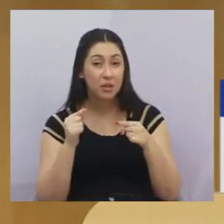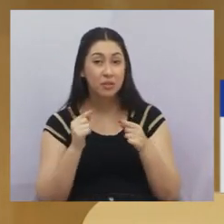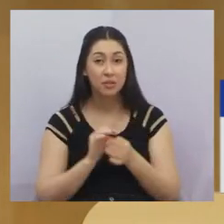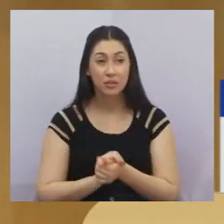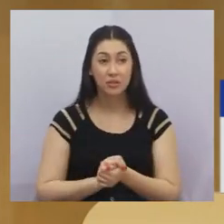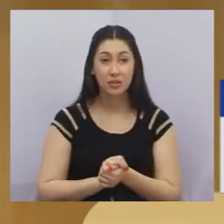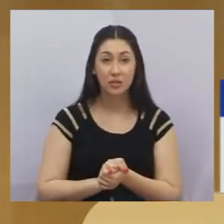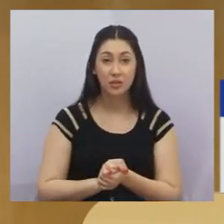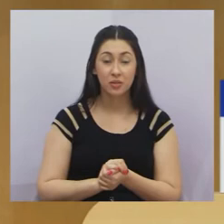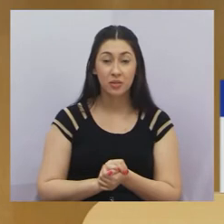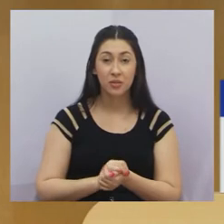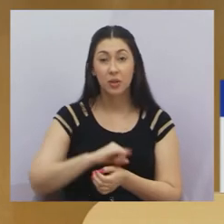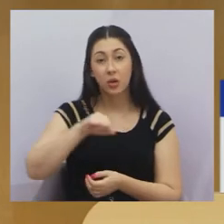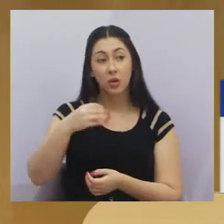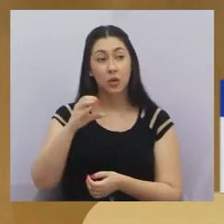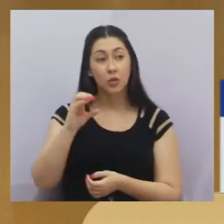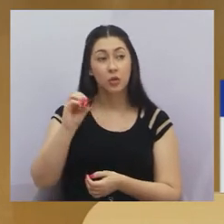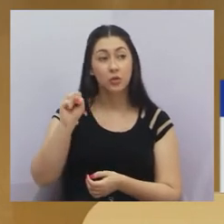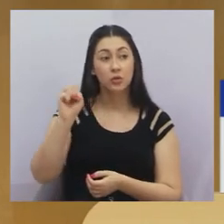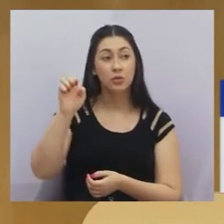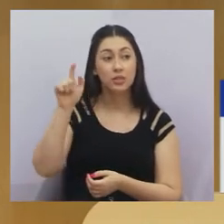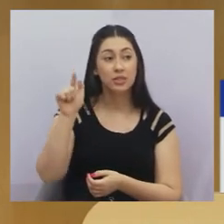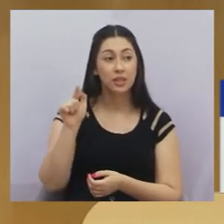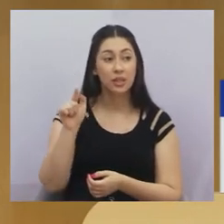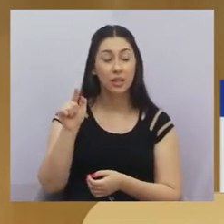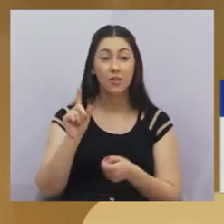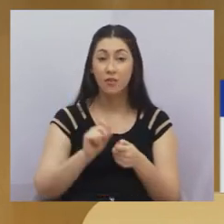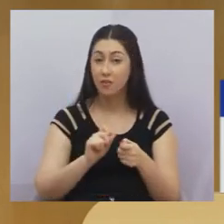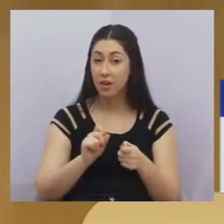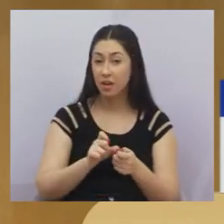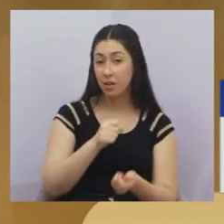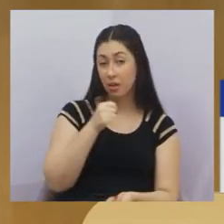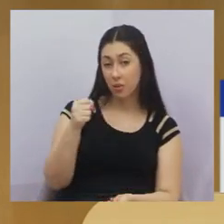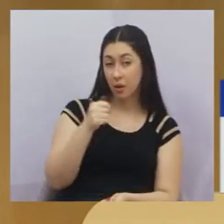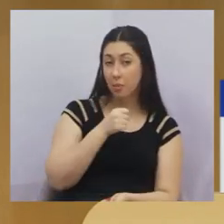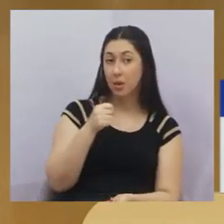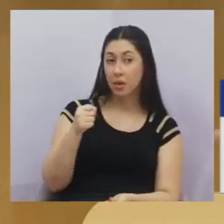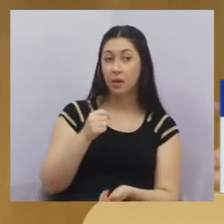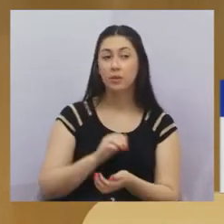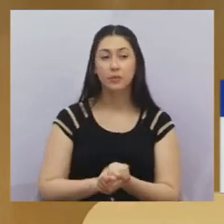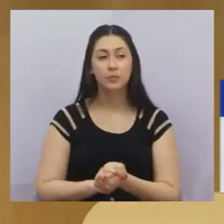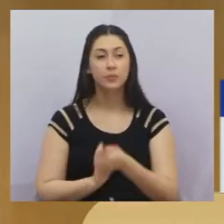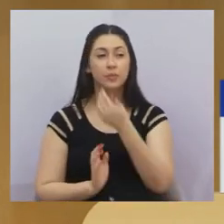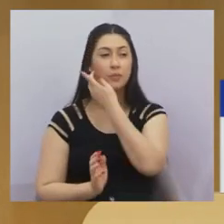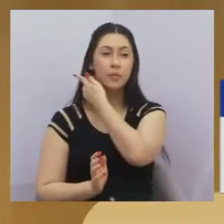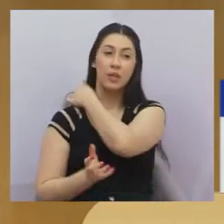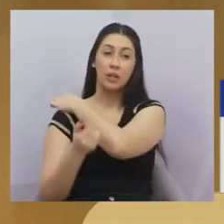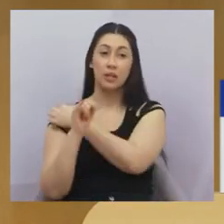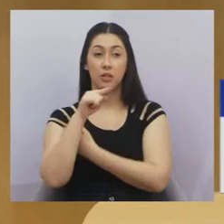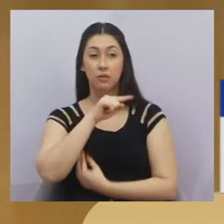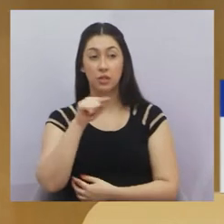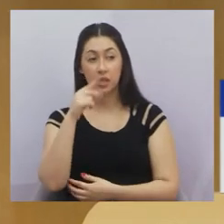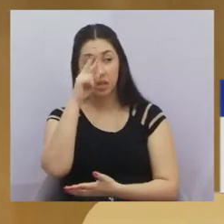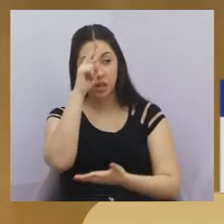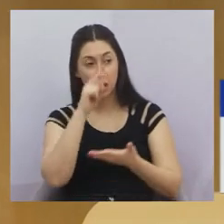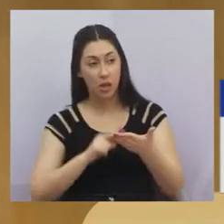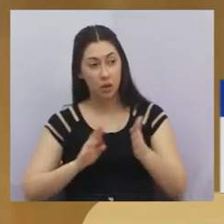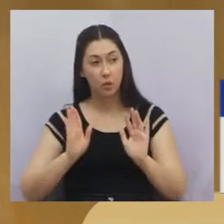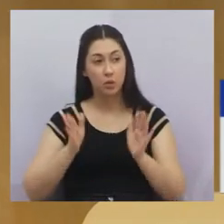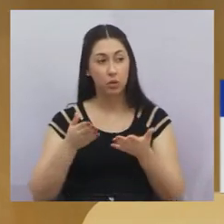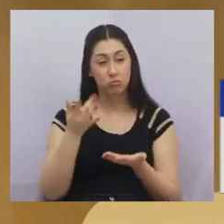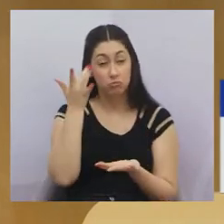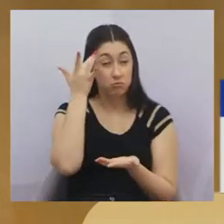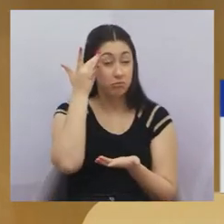José Luiz Berdinaschi, no Diário de Jacareí, na coluna que ele escreveu. Não sei quem se vocês tiveram a